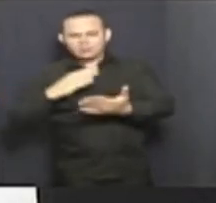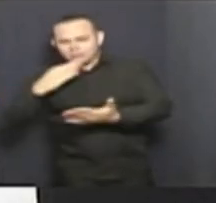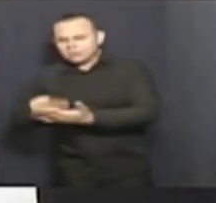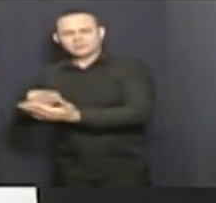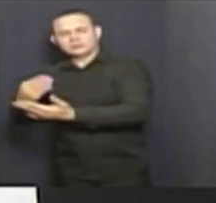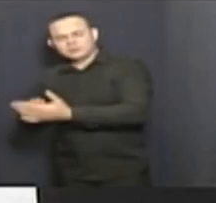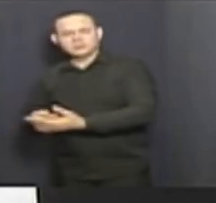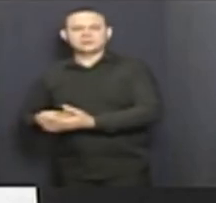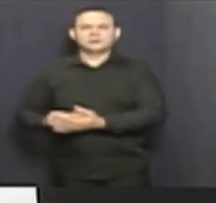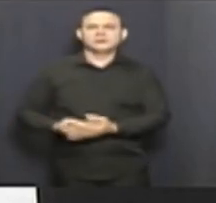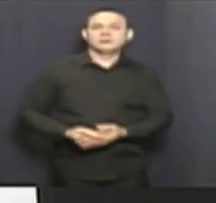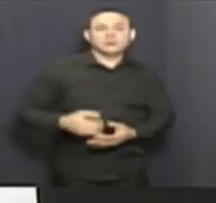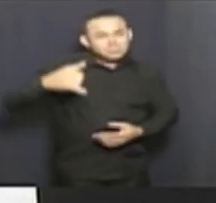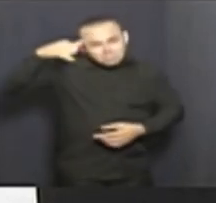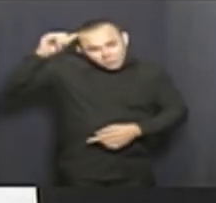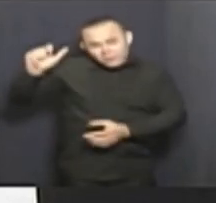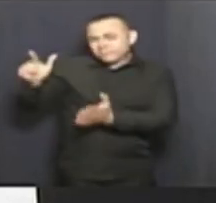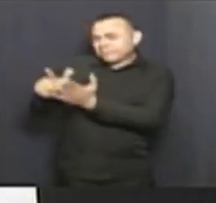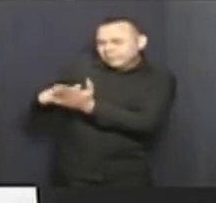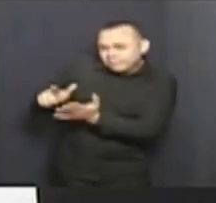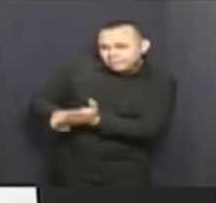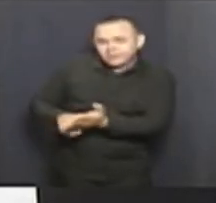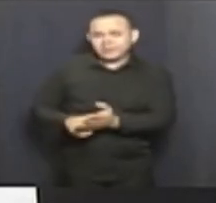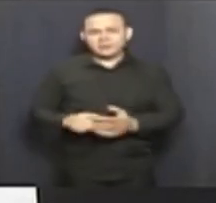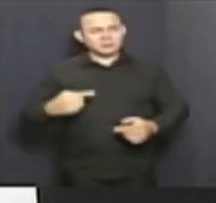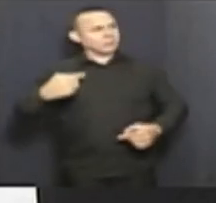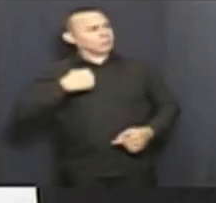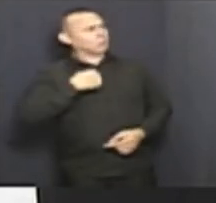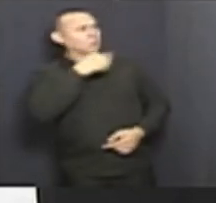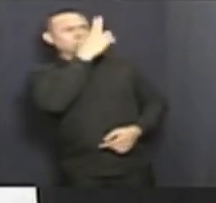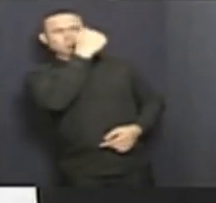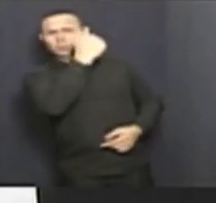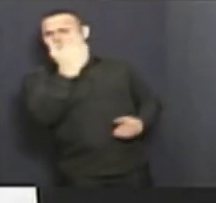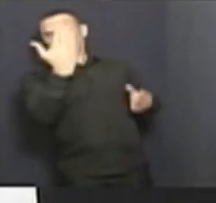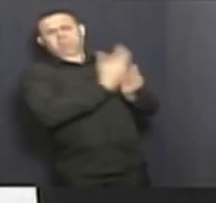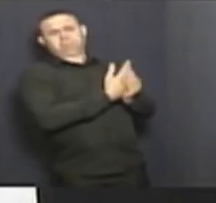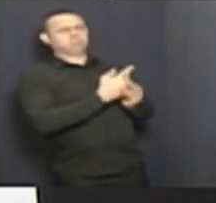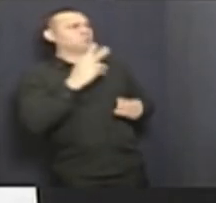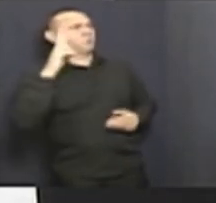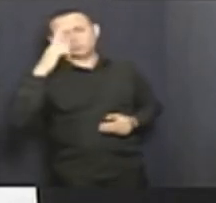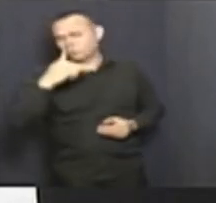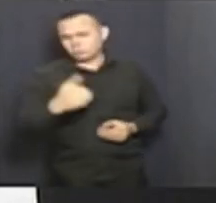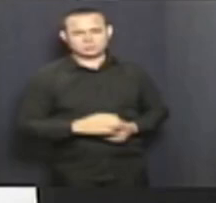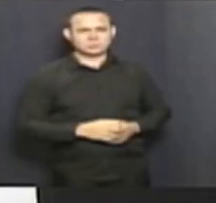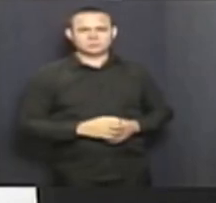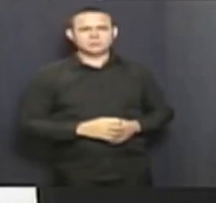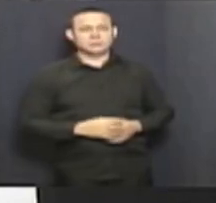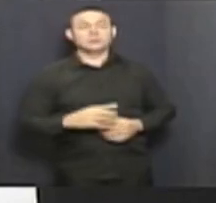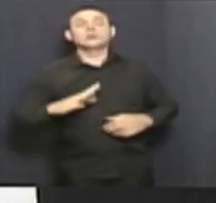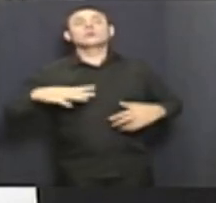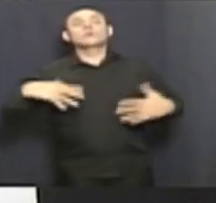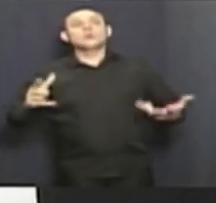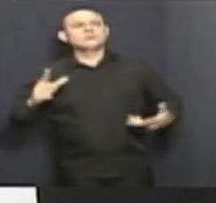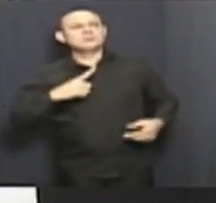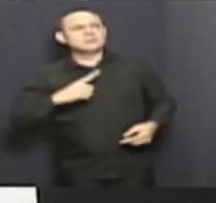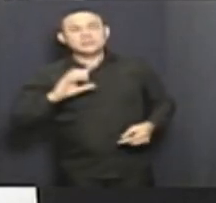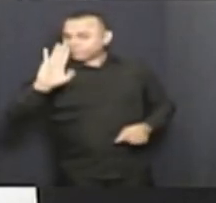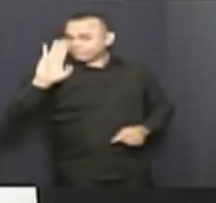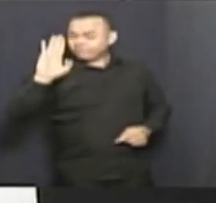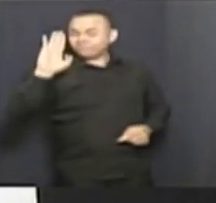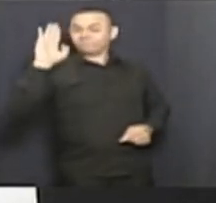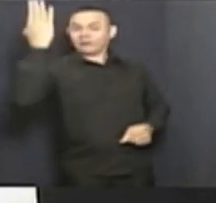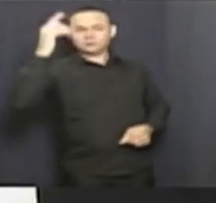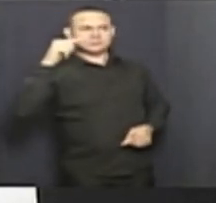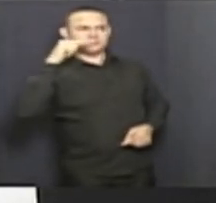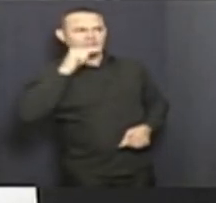boi de papel eu nunca fui processado quando saiu aquela falsidade